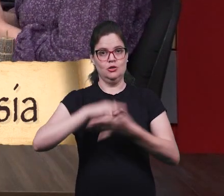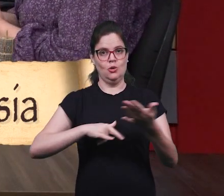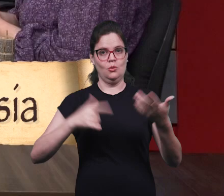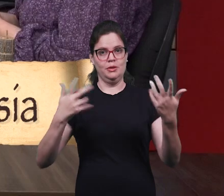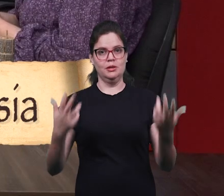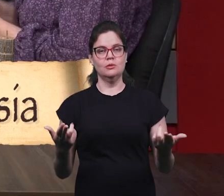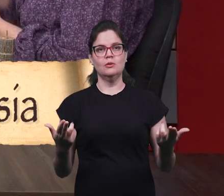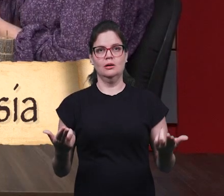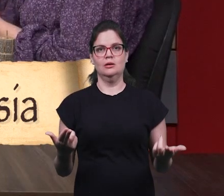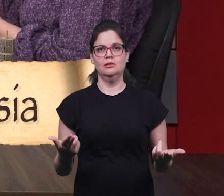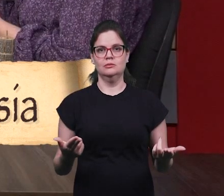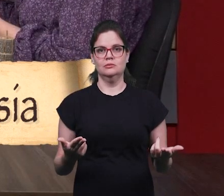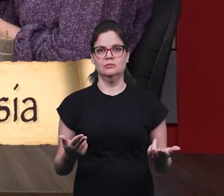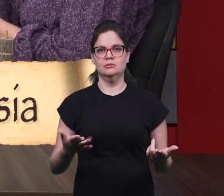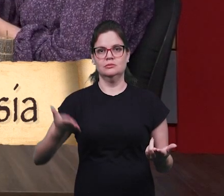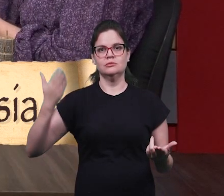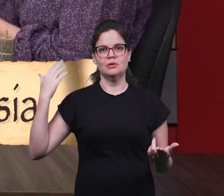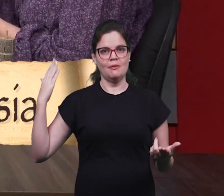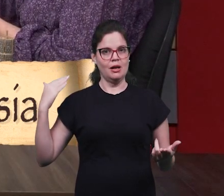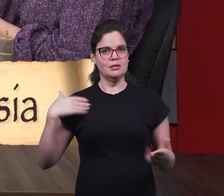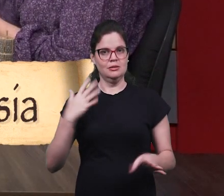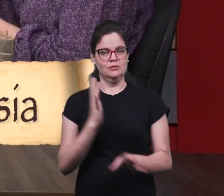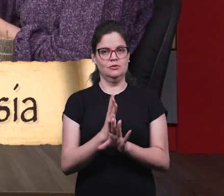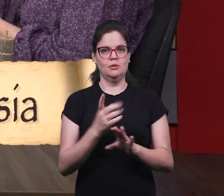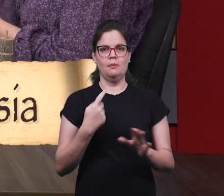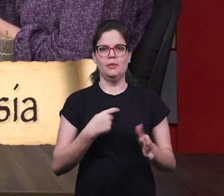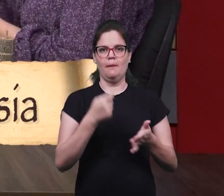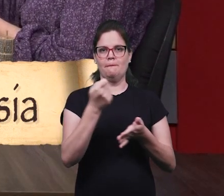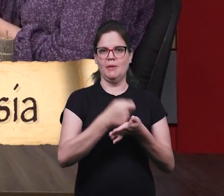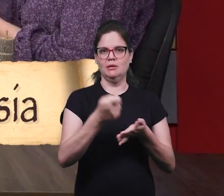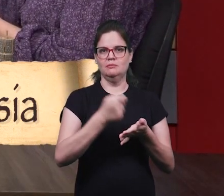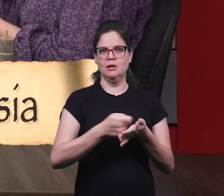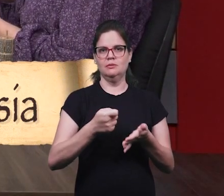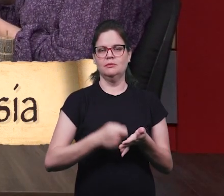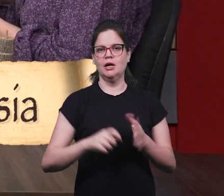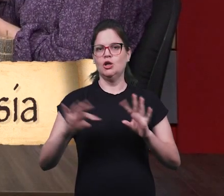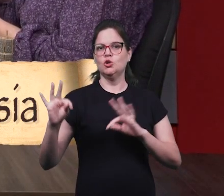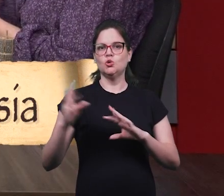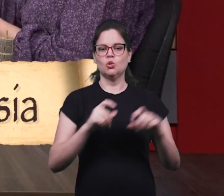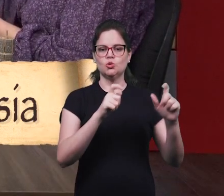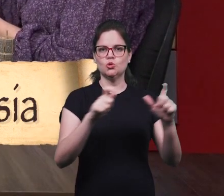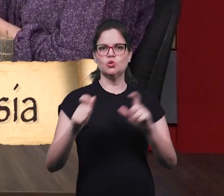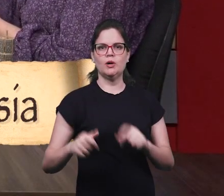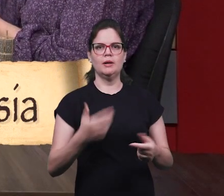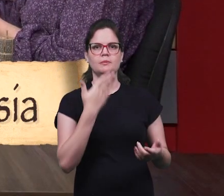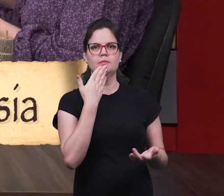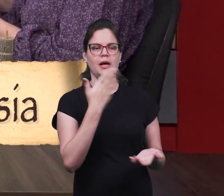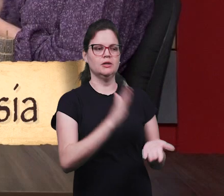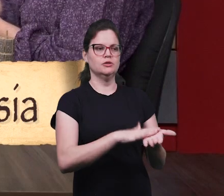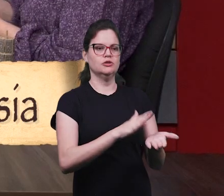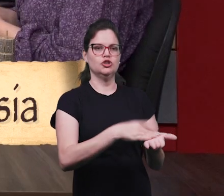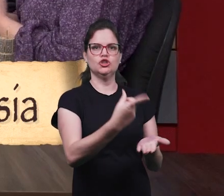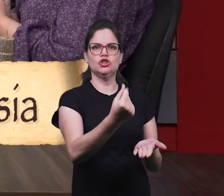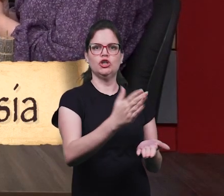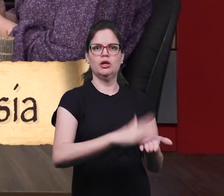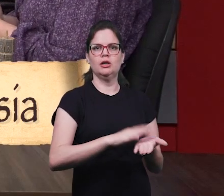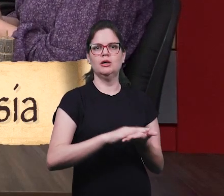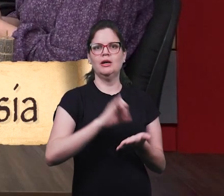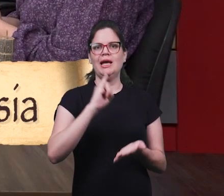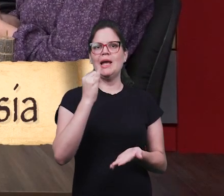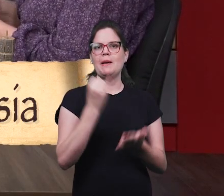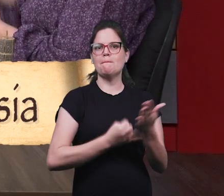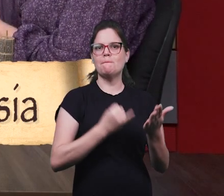fala exatamente, ela enumera todas as províncias que ele recolhia tributo, que ele